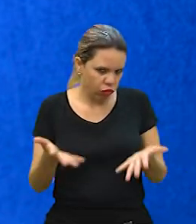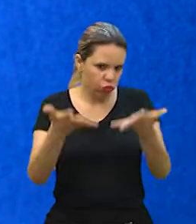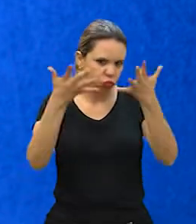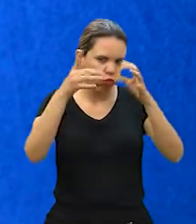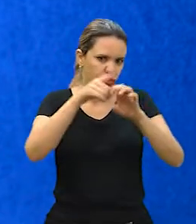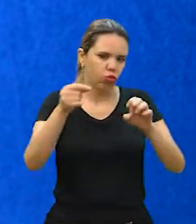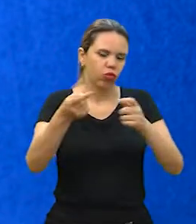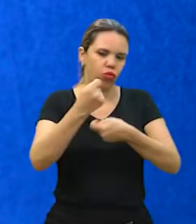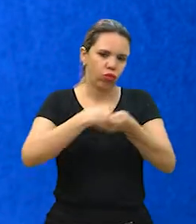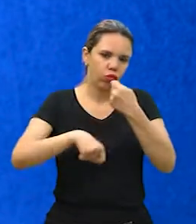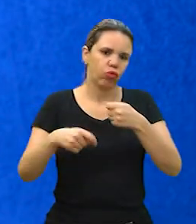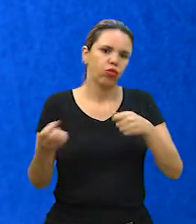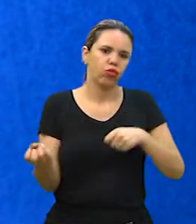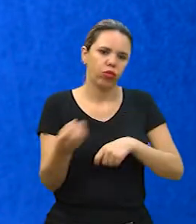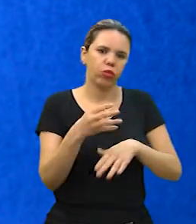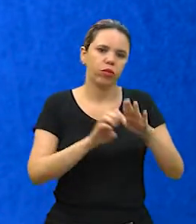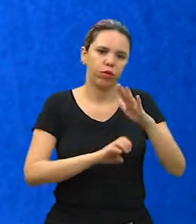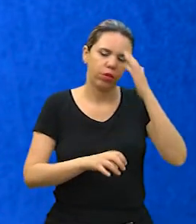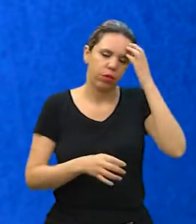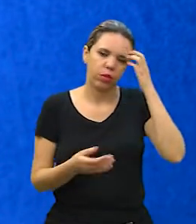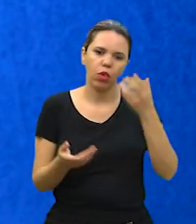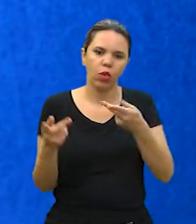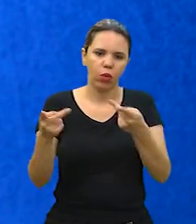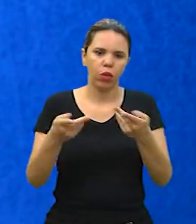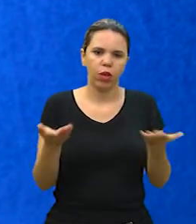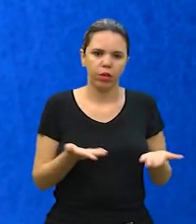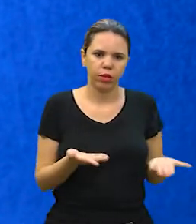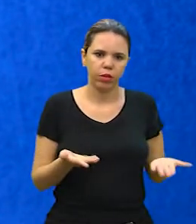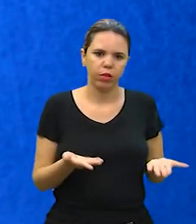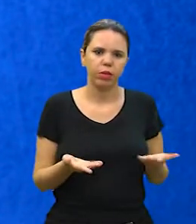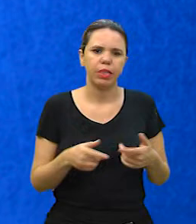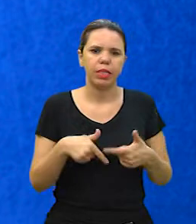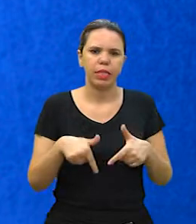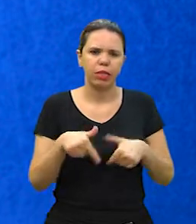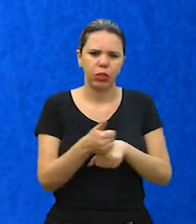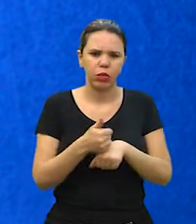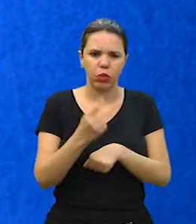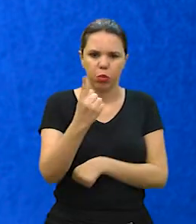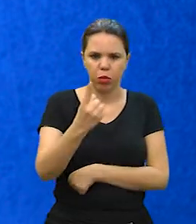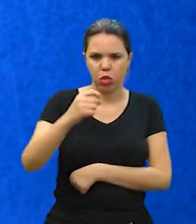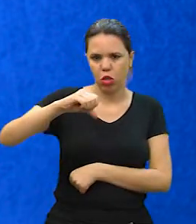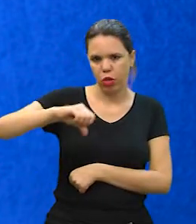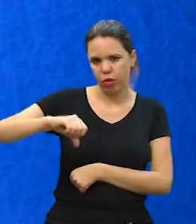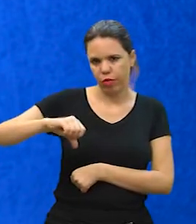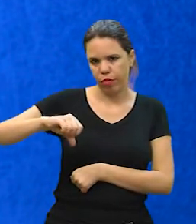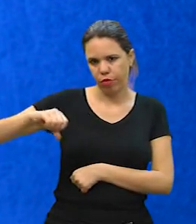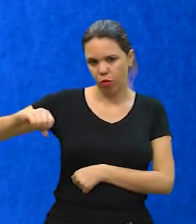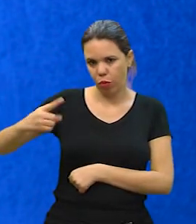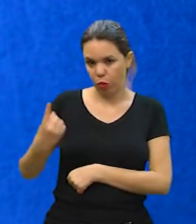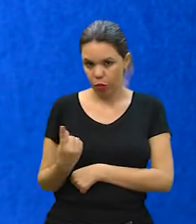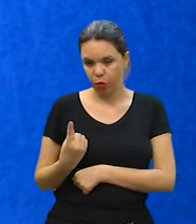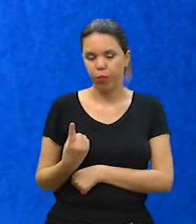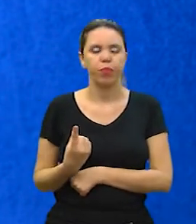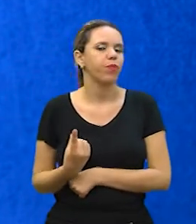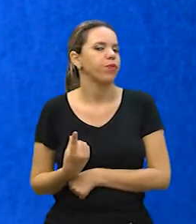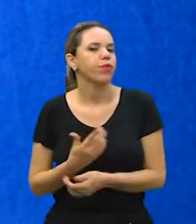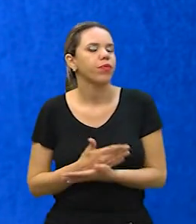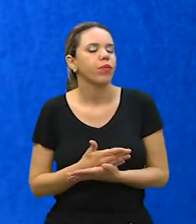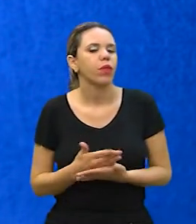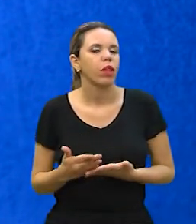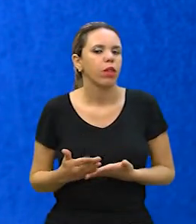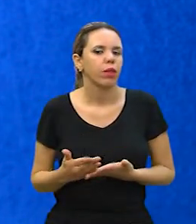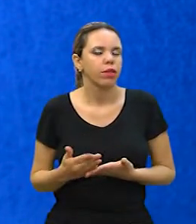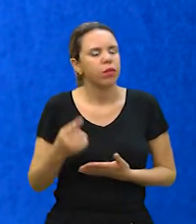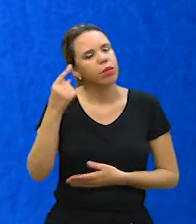o empreendedorismo, nosso convidado neste bloco está no mercado desde 1991